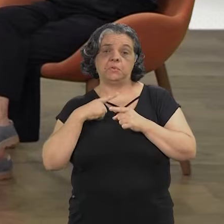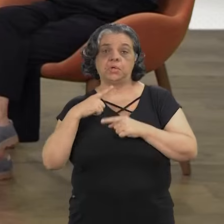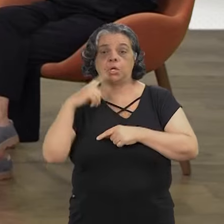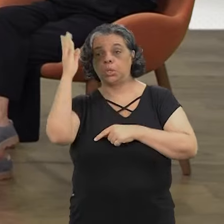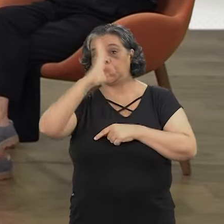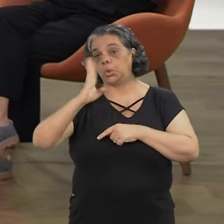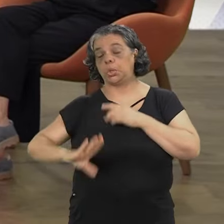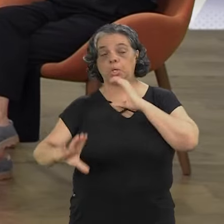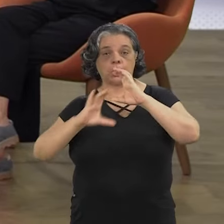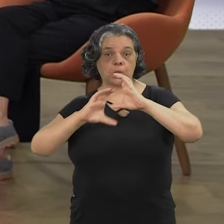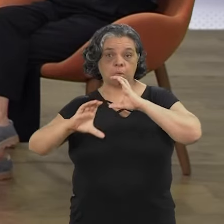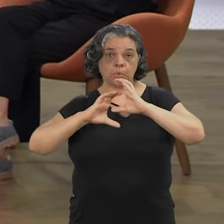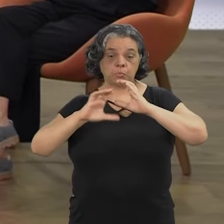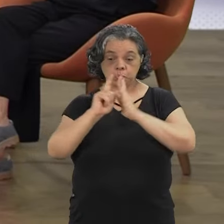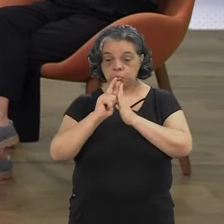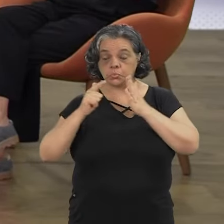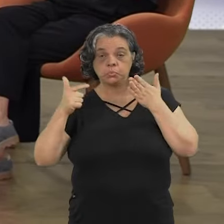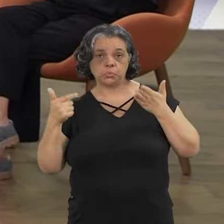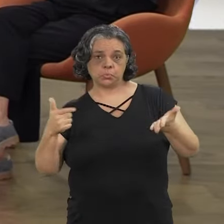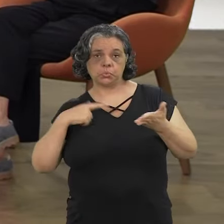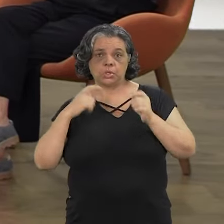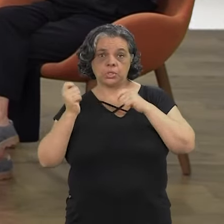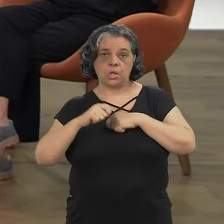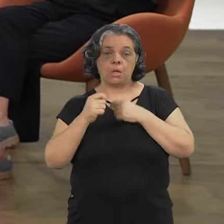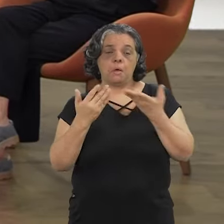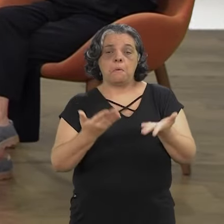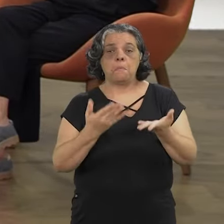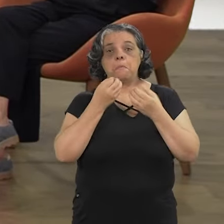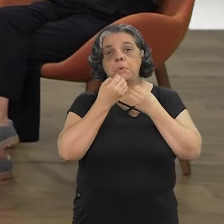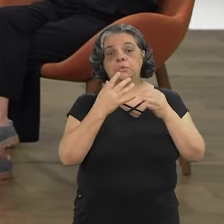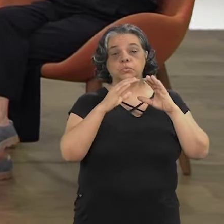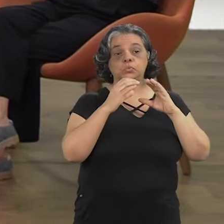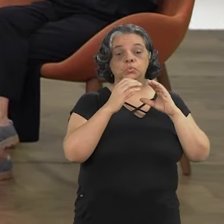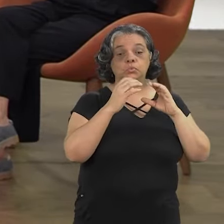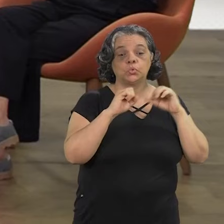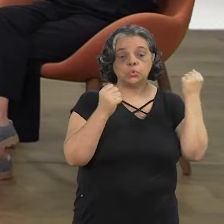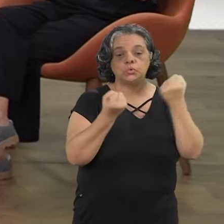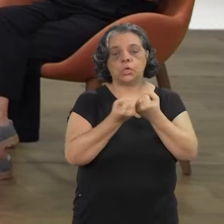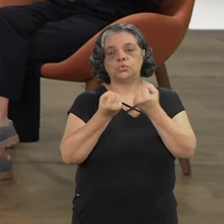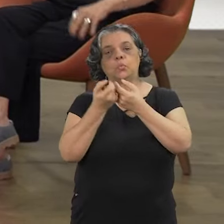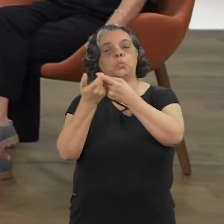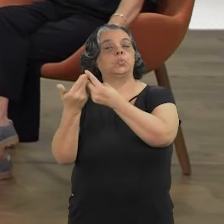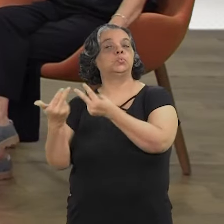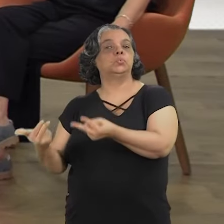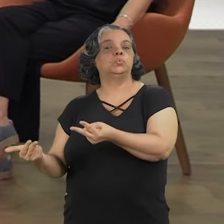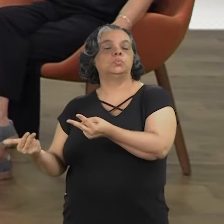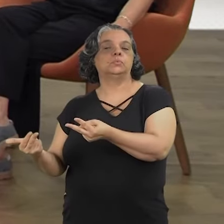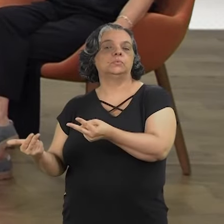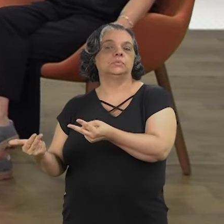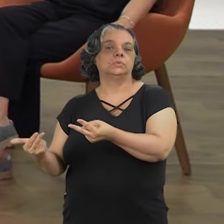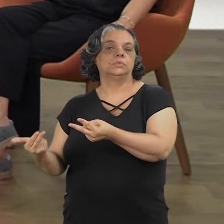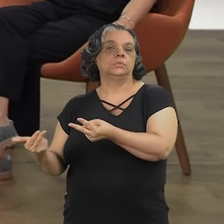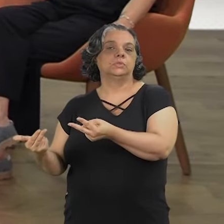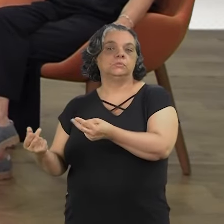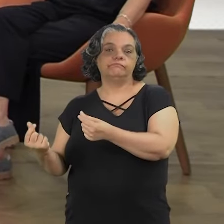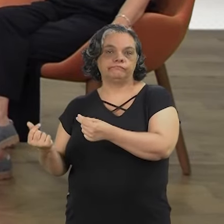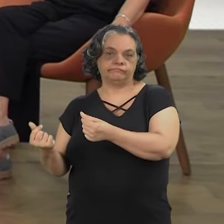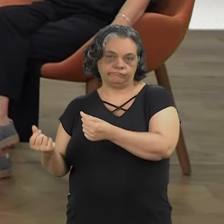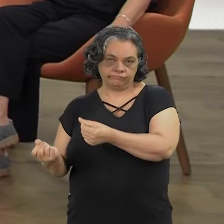Brasil a comunicação o jornalismo que deveriam ser bens sociais são vistos como produtos eh